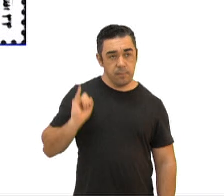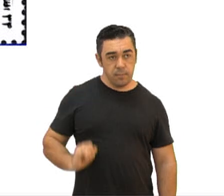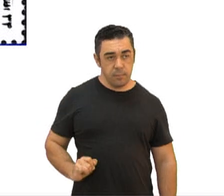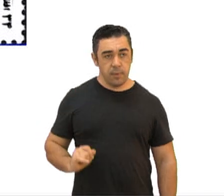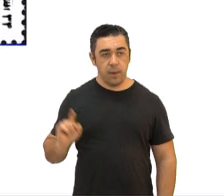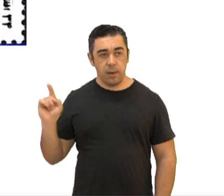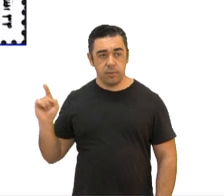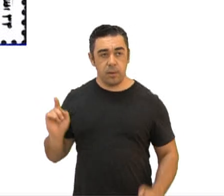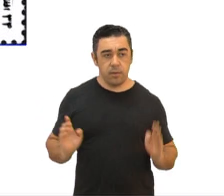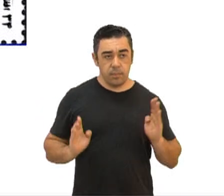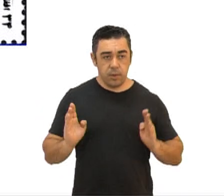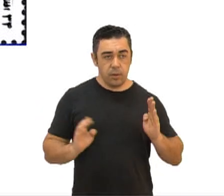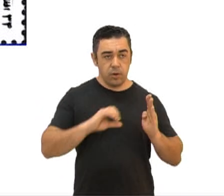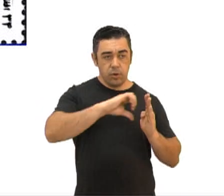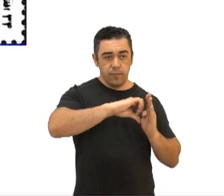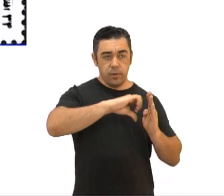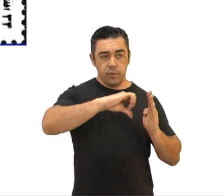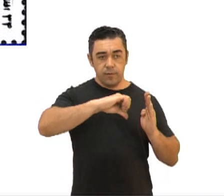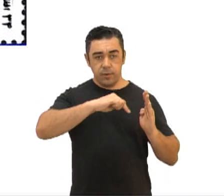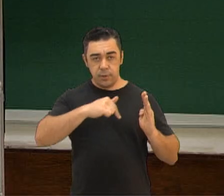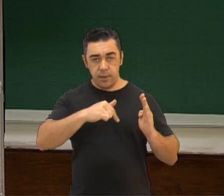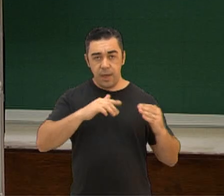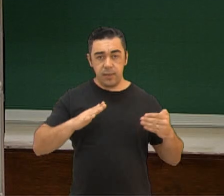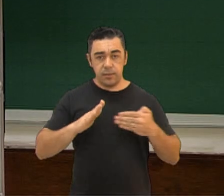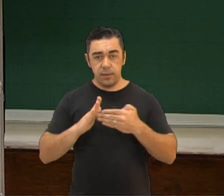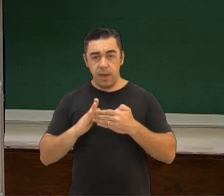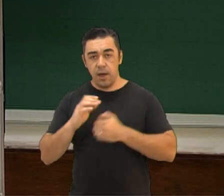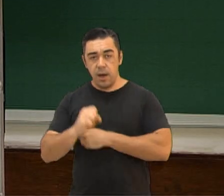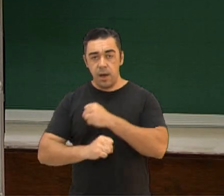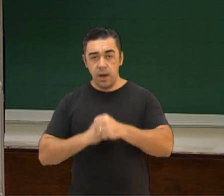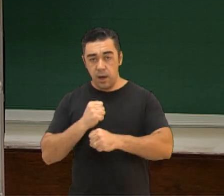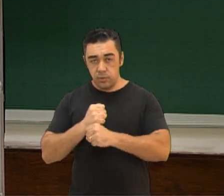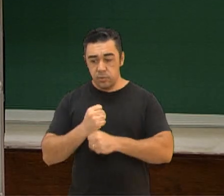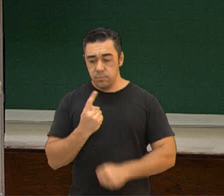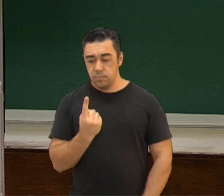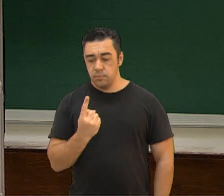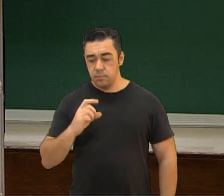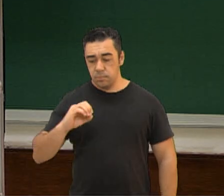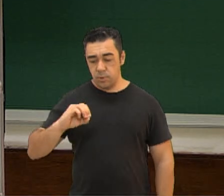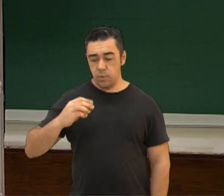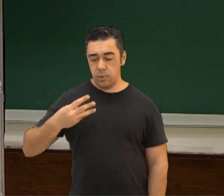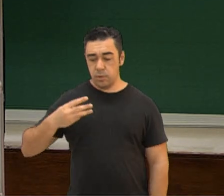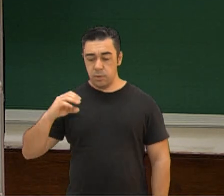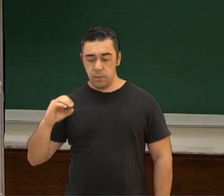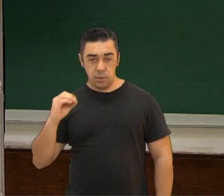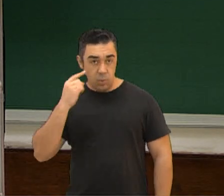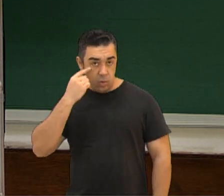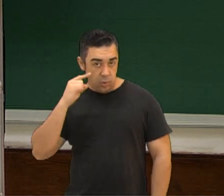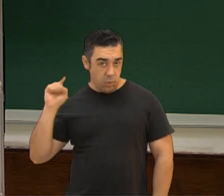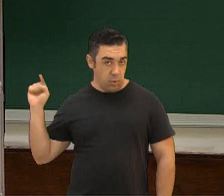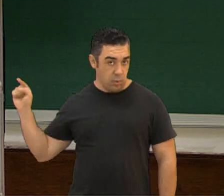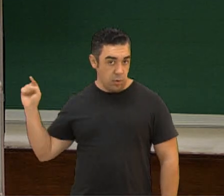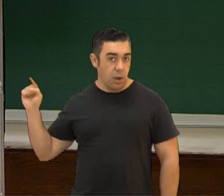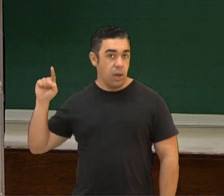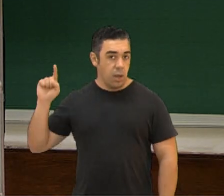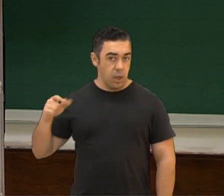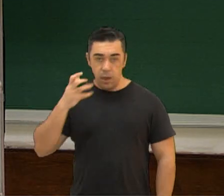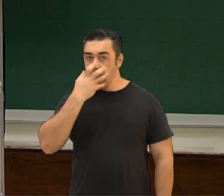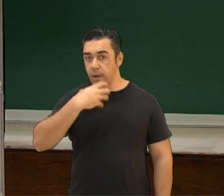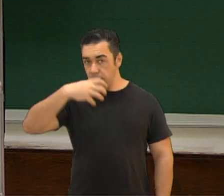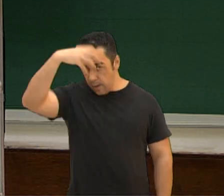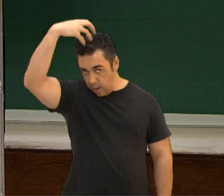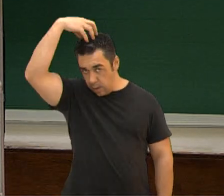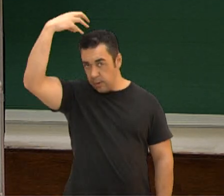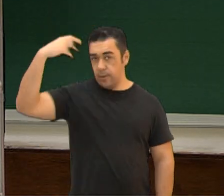entre 997 e 1030. Então, olhem que já é um título da nobreza e um título nobiliárquico bem